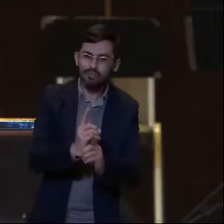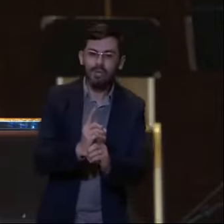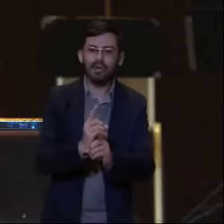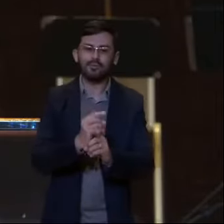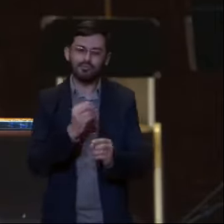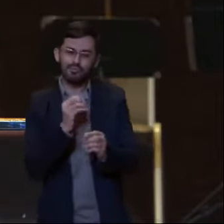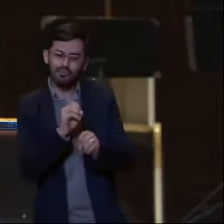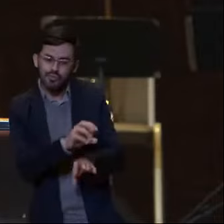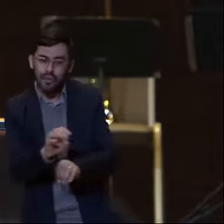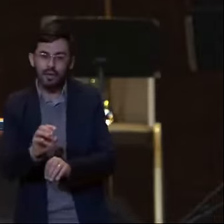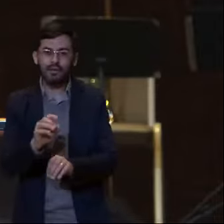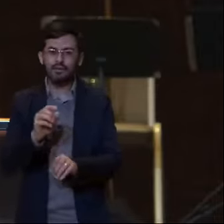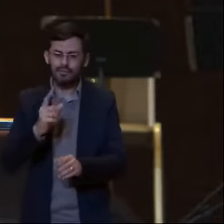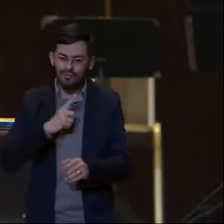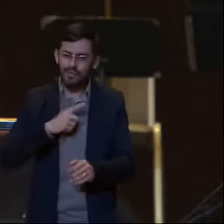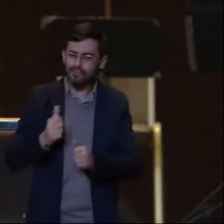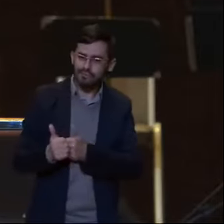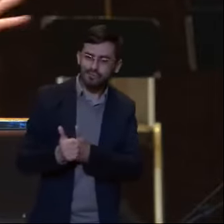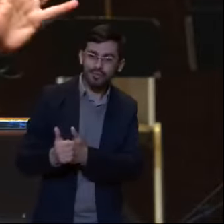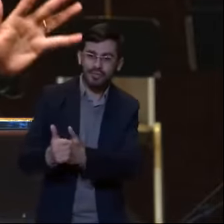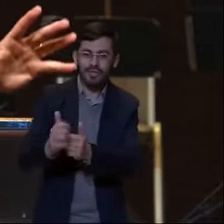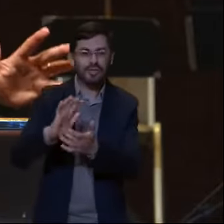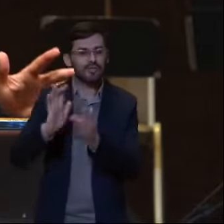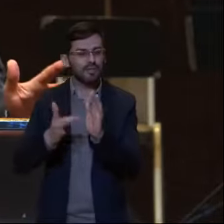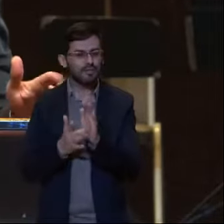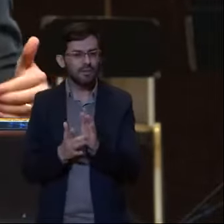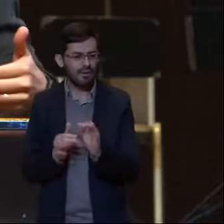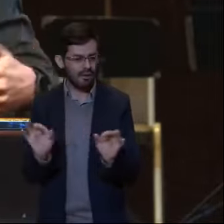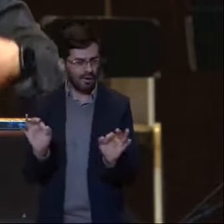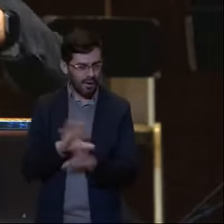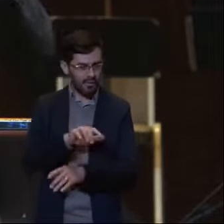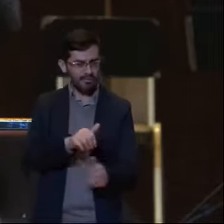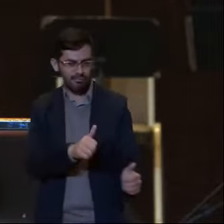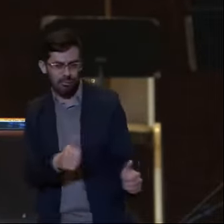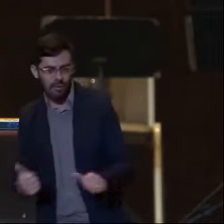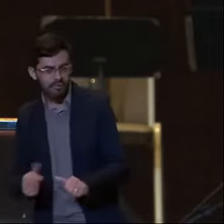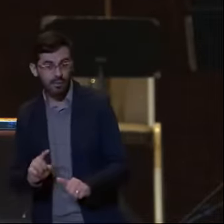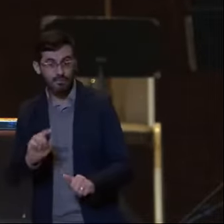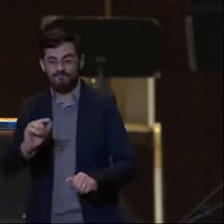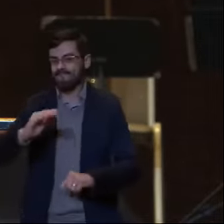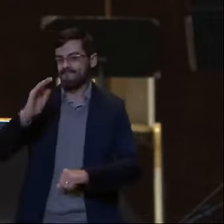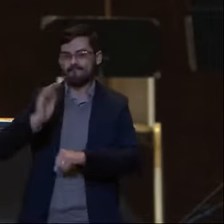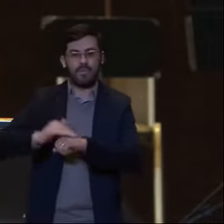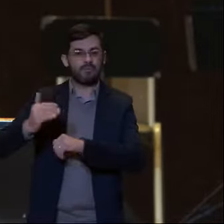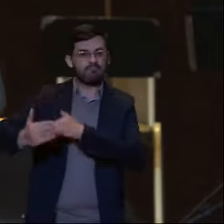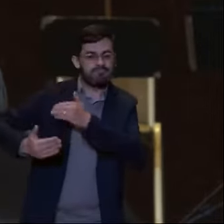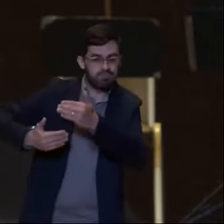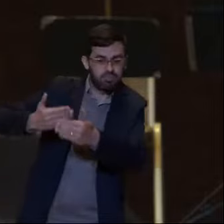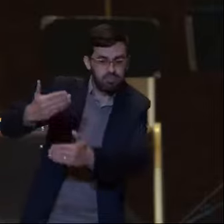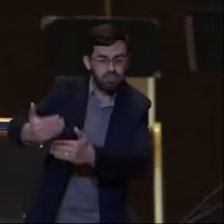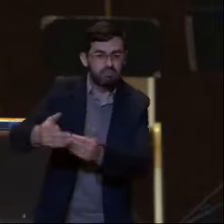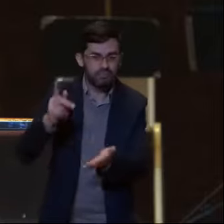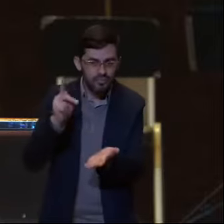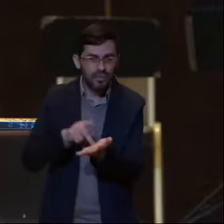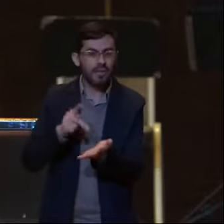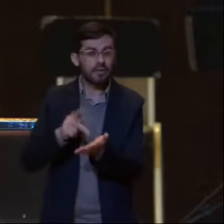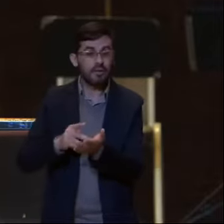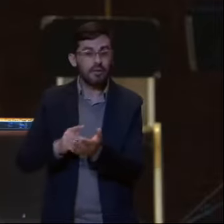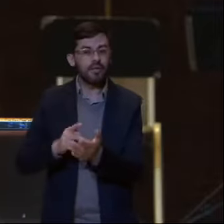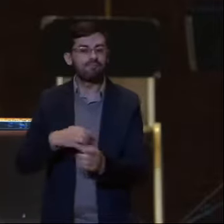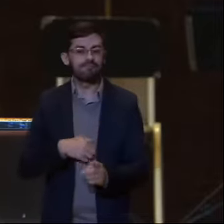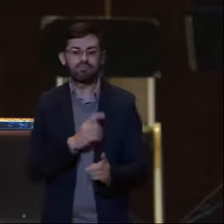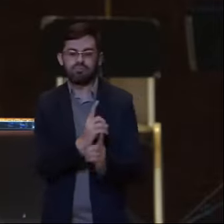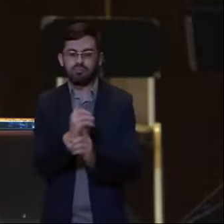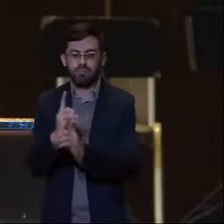Jesus, uma caminhada com Ele, que não termina no batismo, mas que vai muito além nesse discipulado, vida